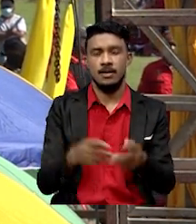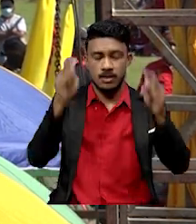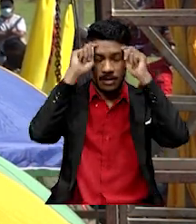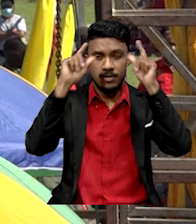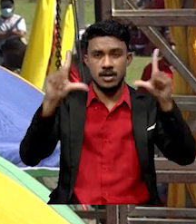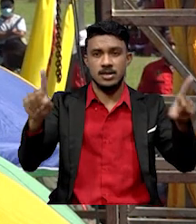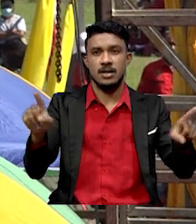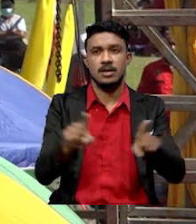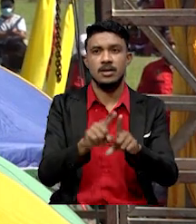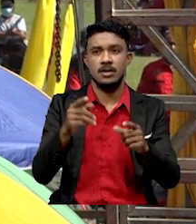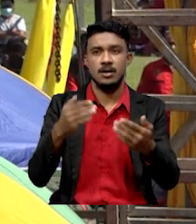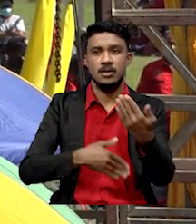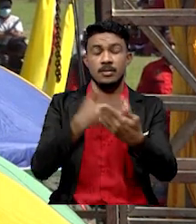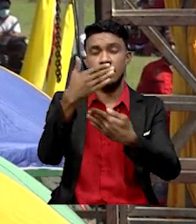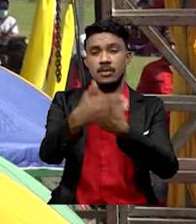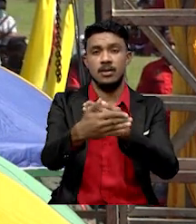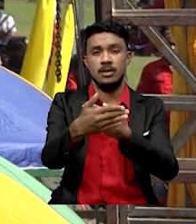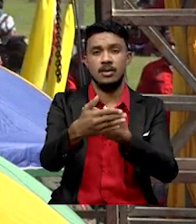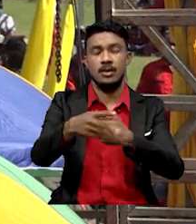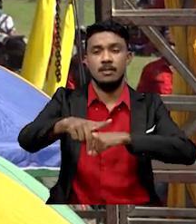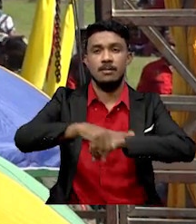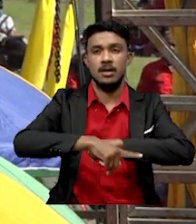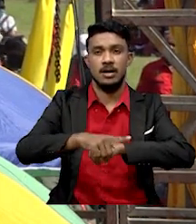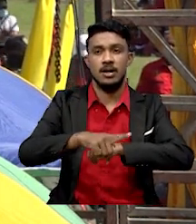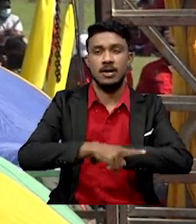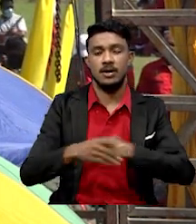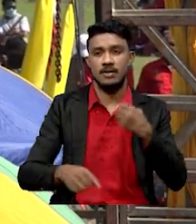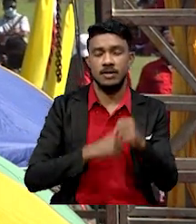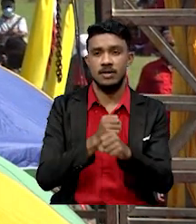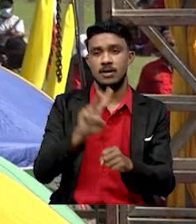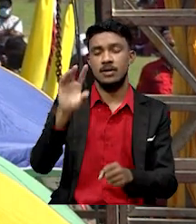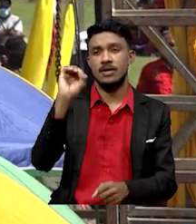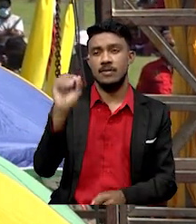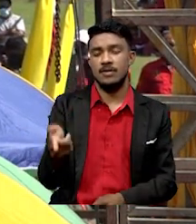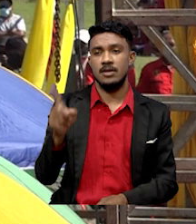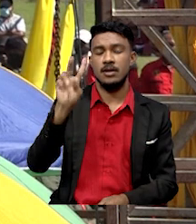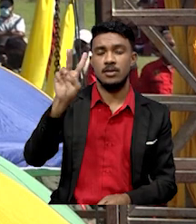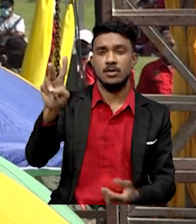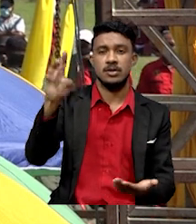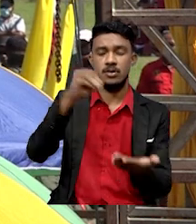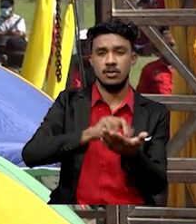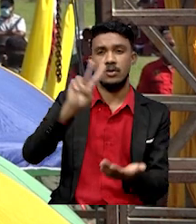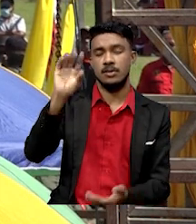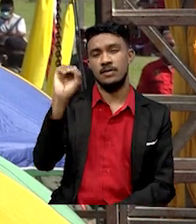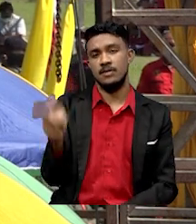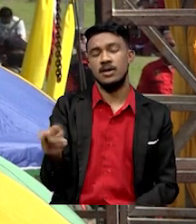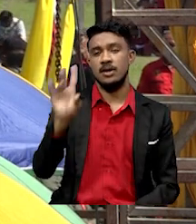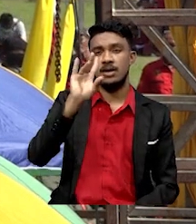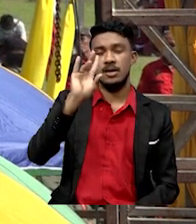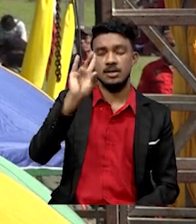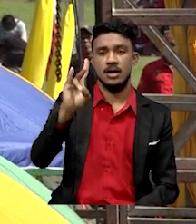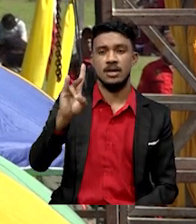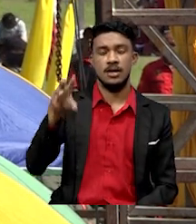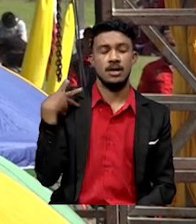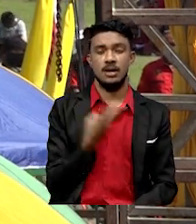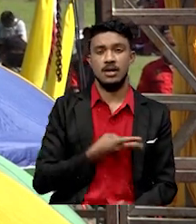Timor-Leste atu lau ba oi, a partir de 2022 para todo 2027, ita precisa presidente da República